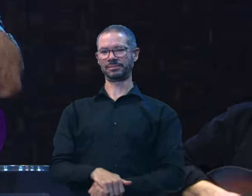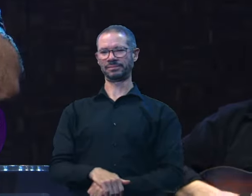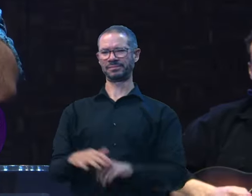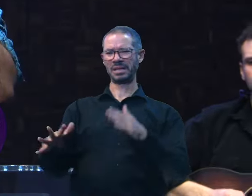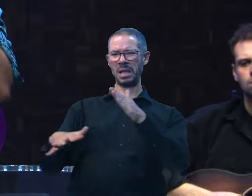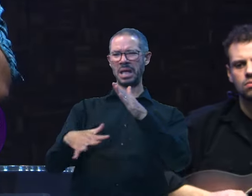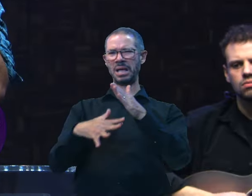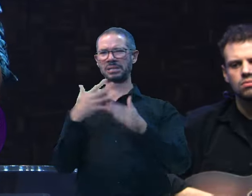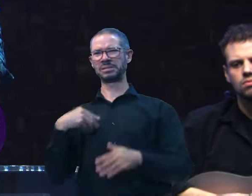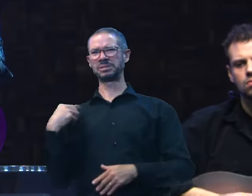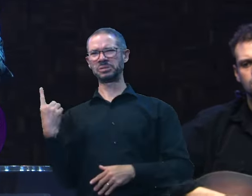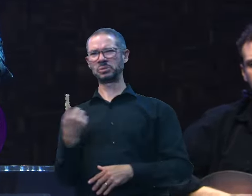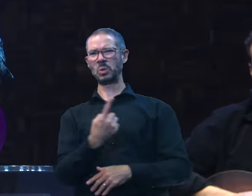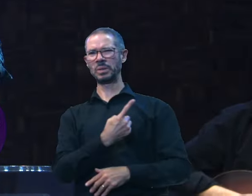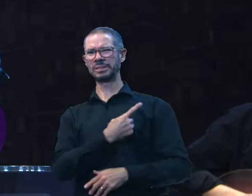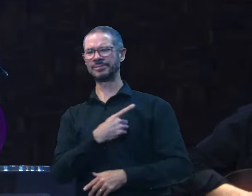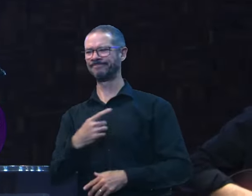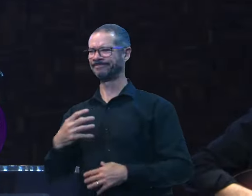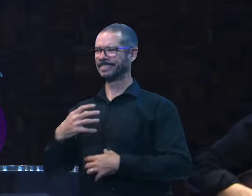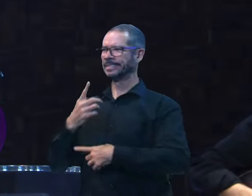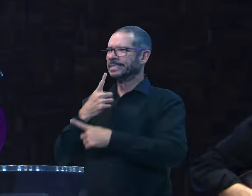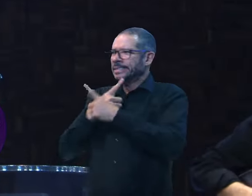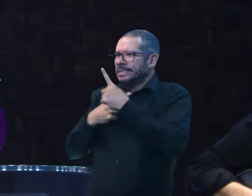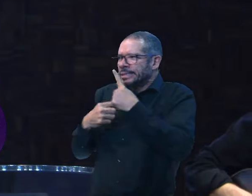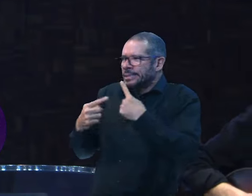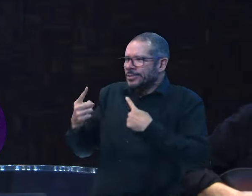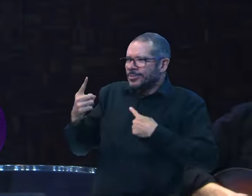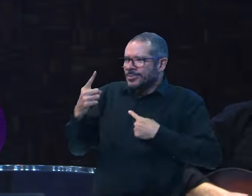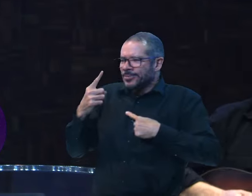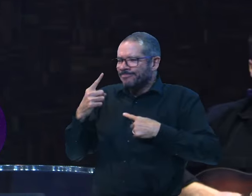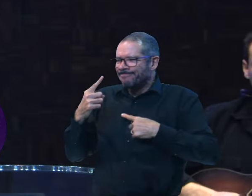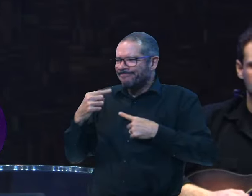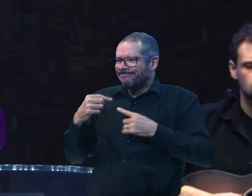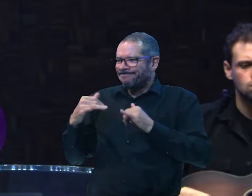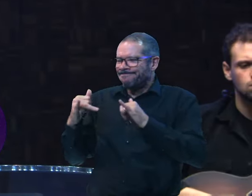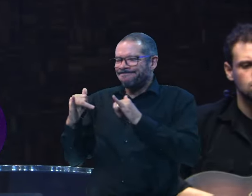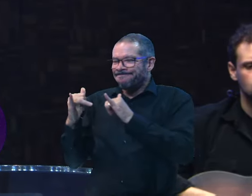Muitas vezes nós não sentimos vontade, há vontade para perdoar,